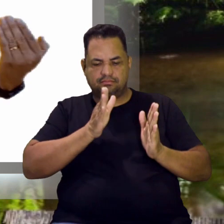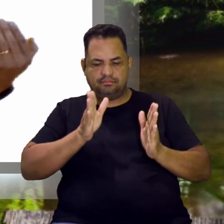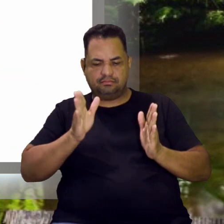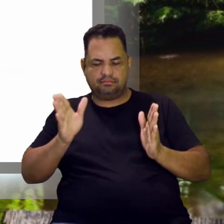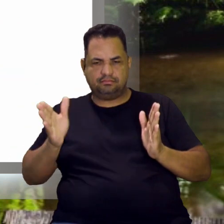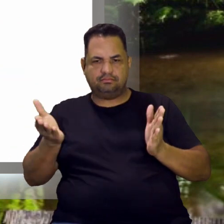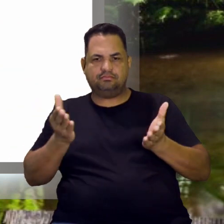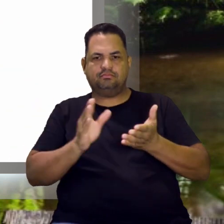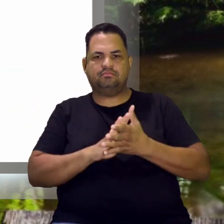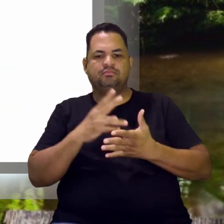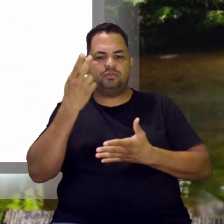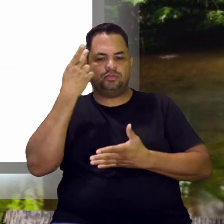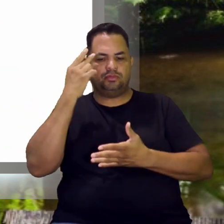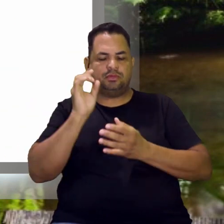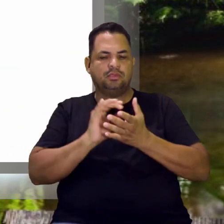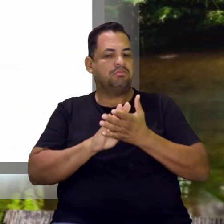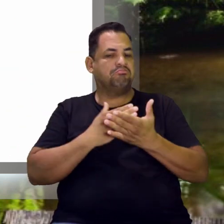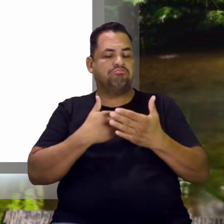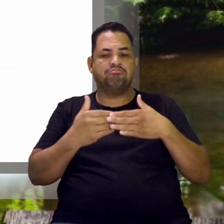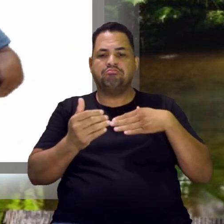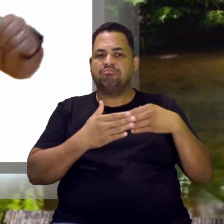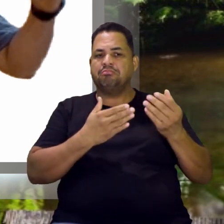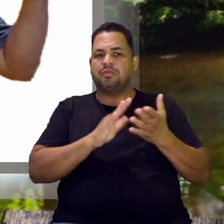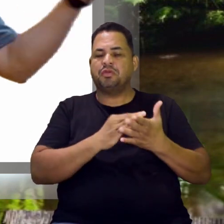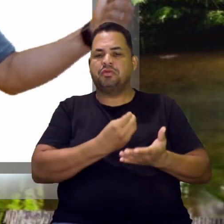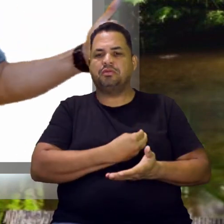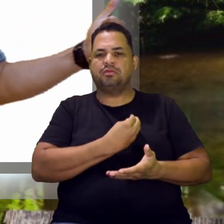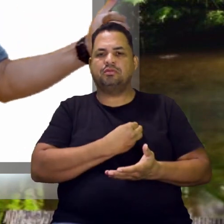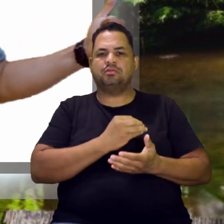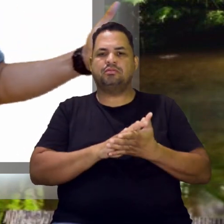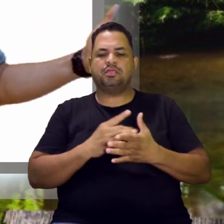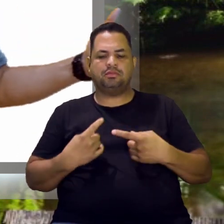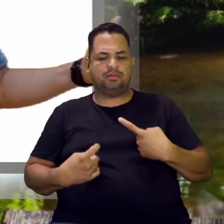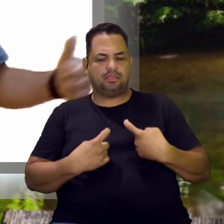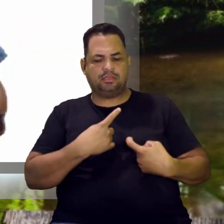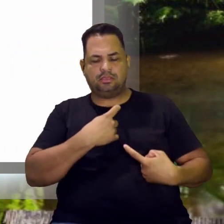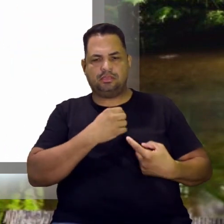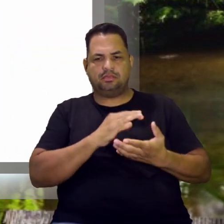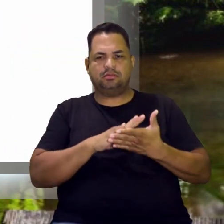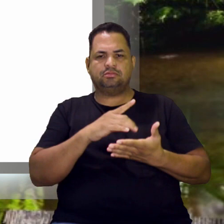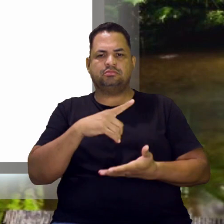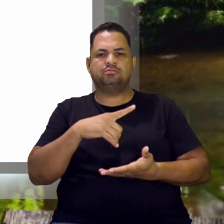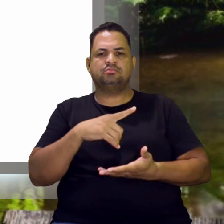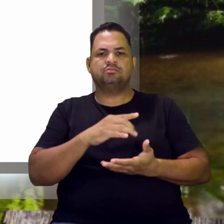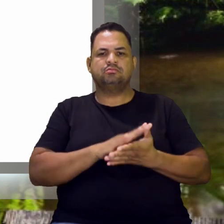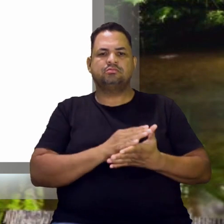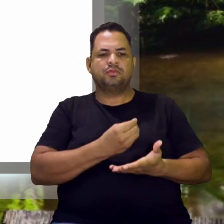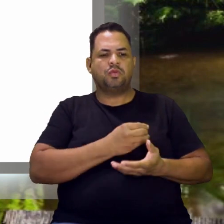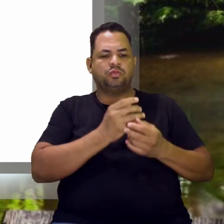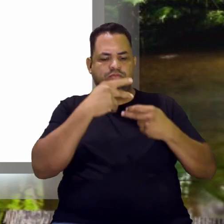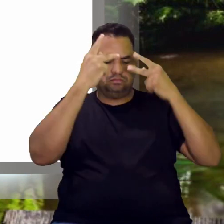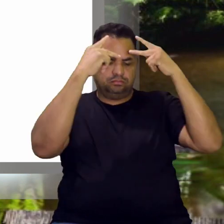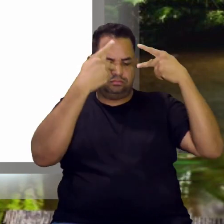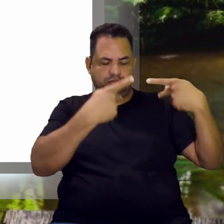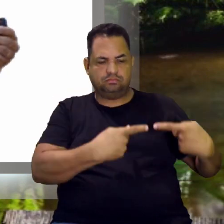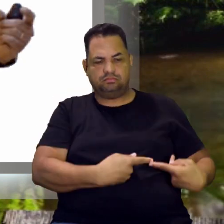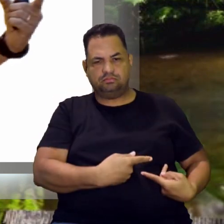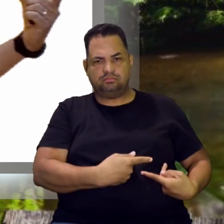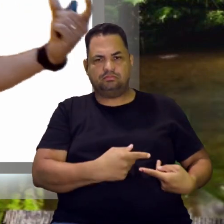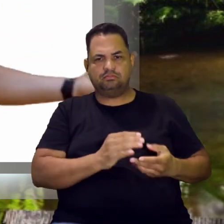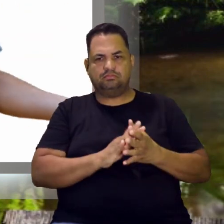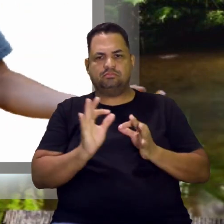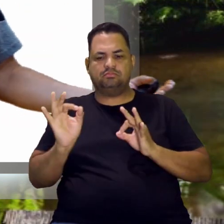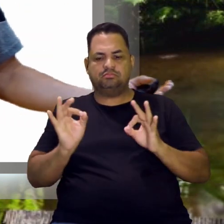comuns a qualquer tipo de vida, né? Uma bactéria um ser humano, né,